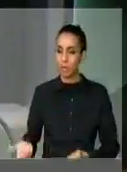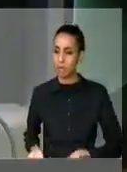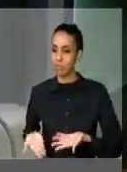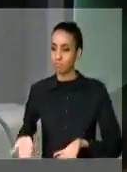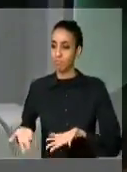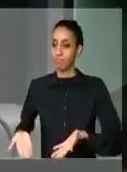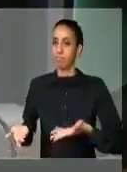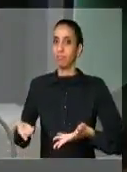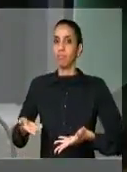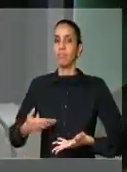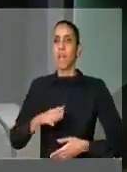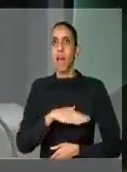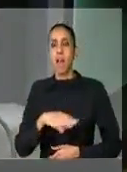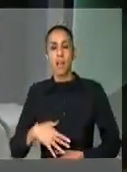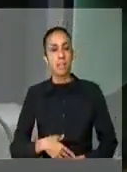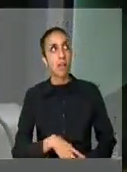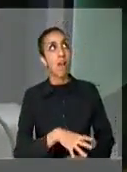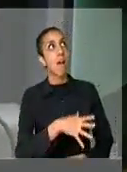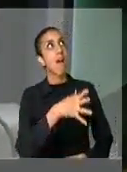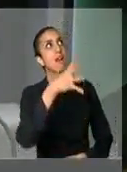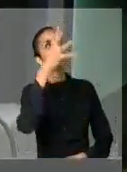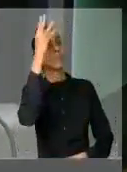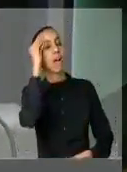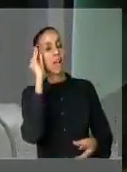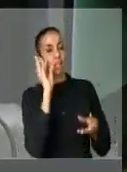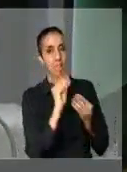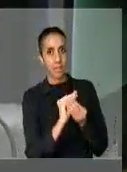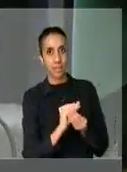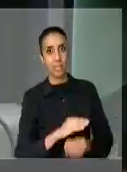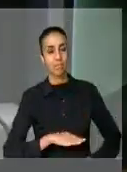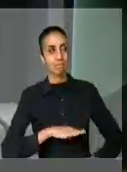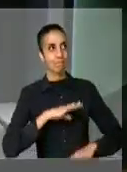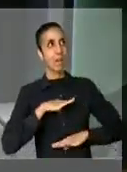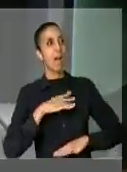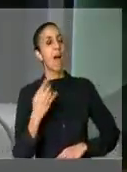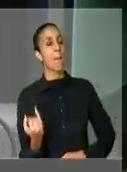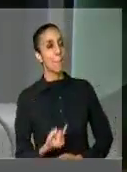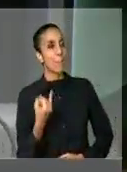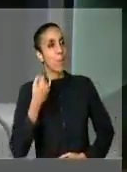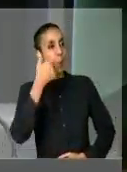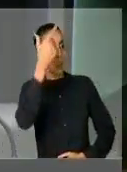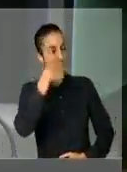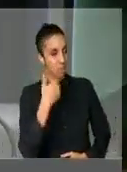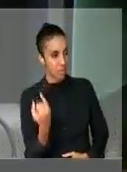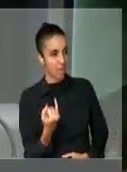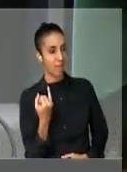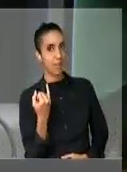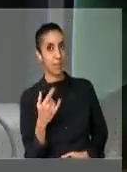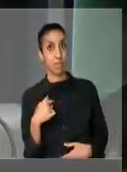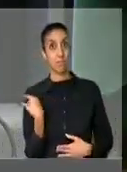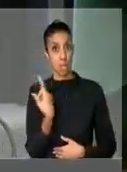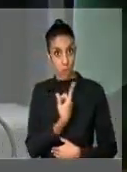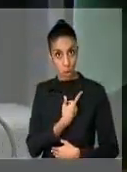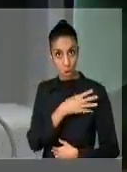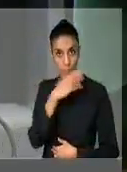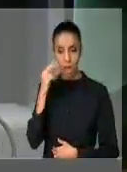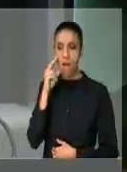Quando eles reconhecerem a sua importância, quando nós a olharmos com